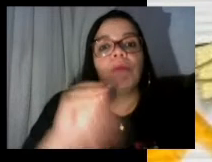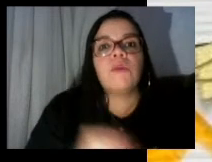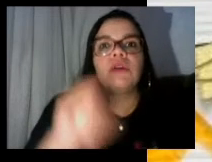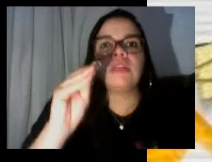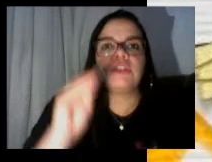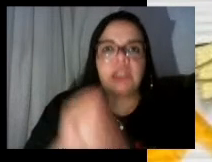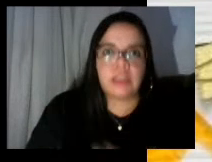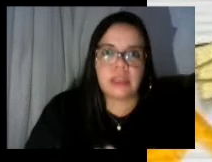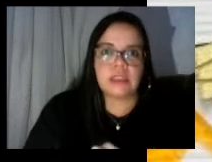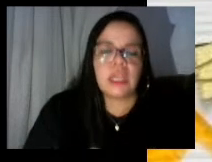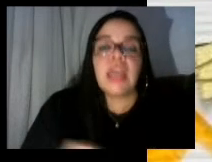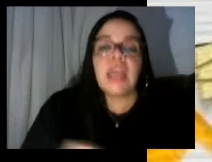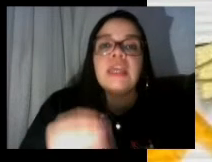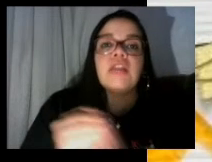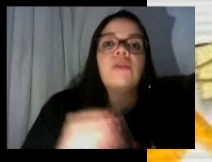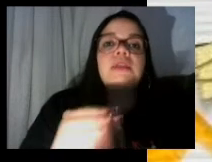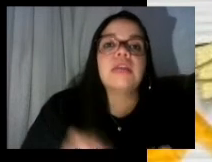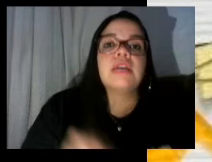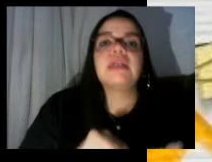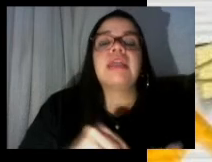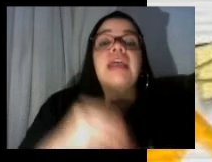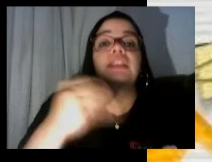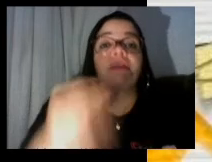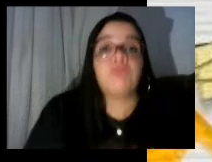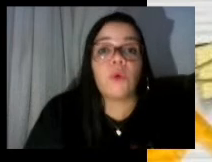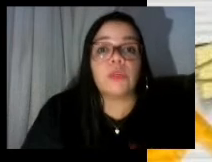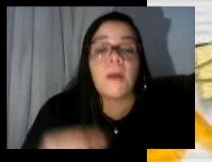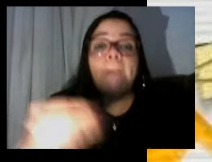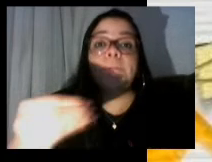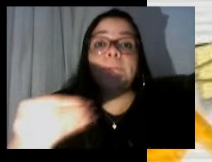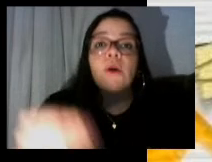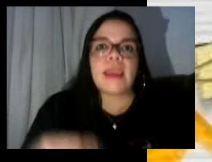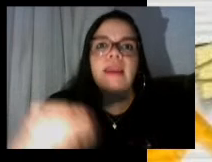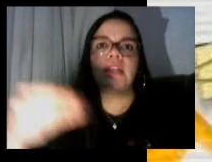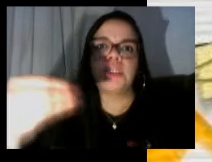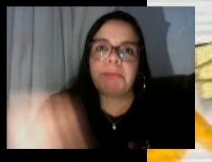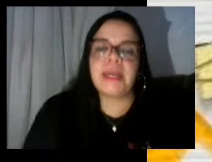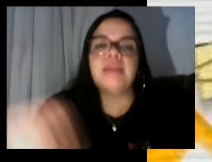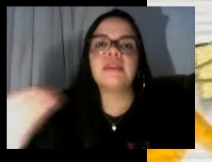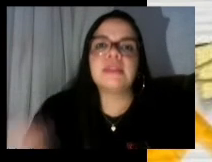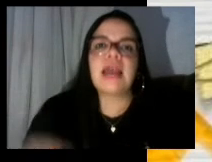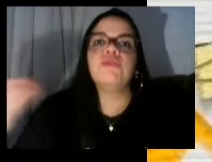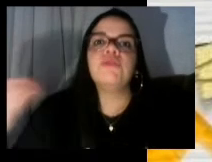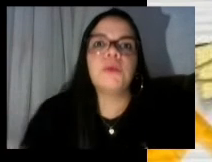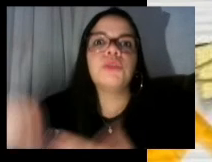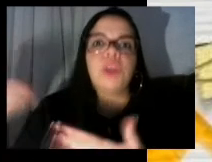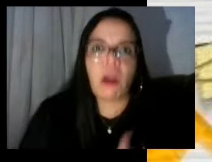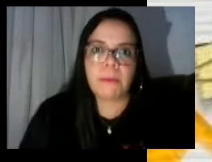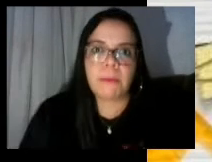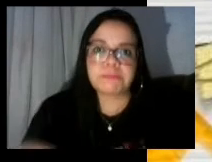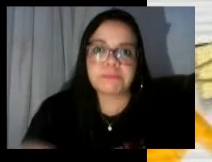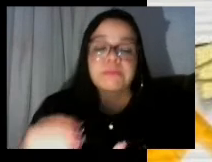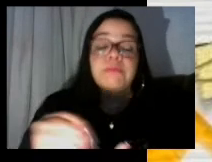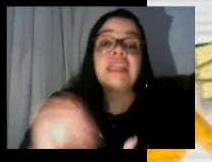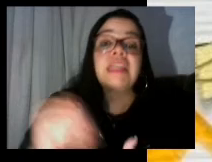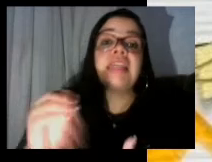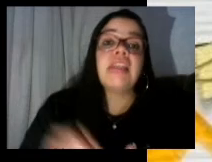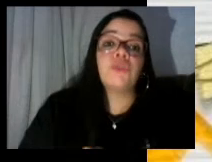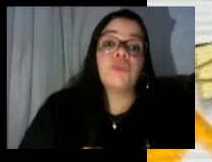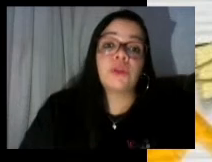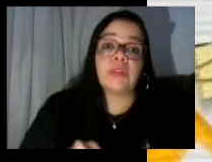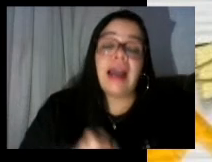existiam muitas riquezas. E eles começaram a criar as lavouras. Porém, eles precisavam de mão de obra.